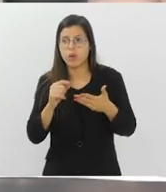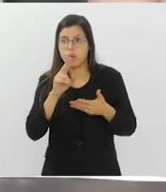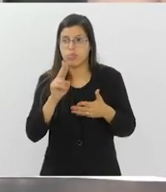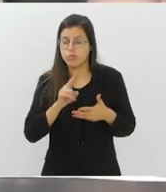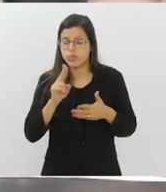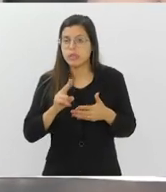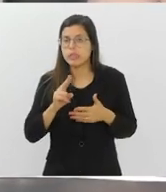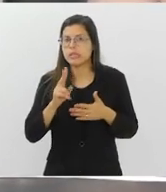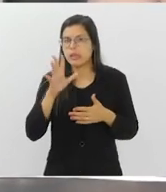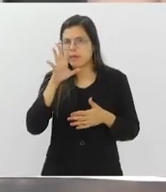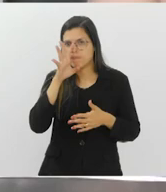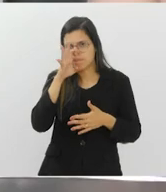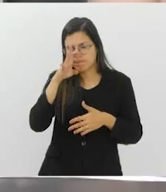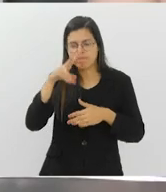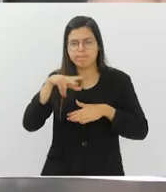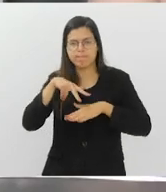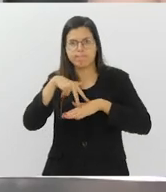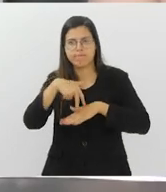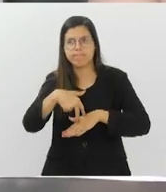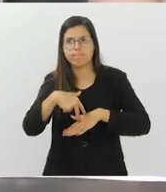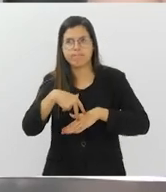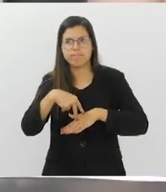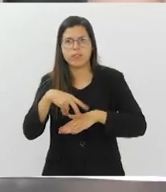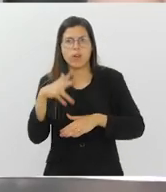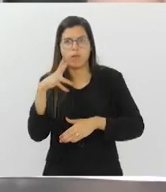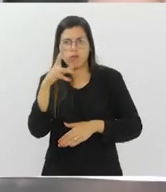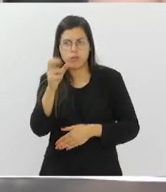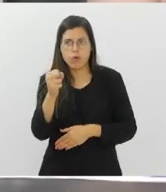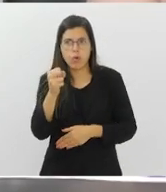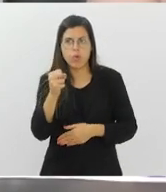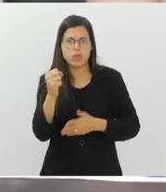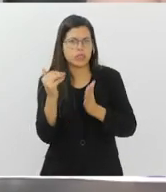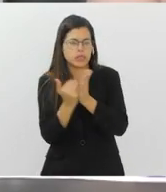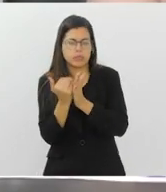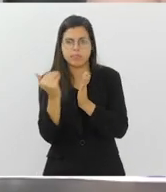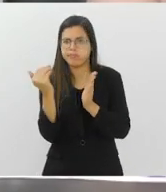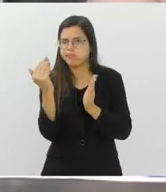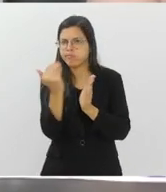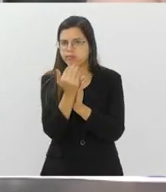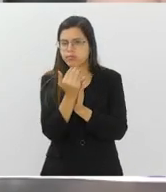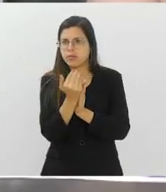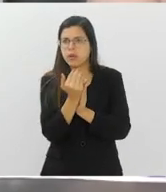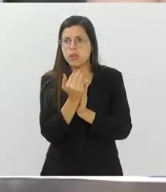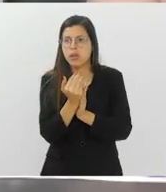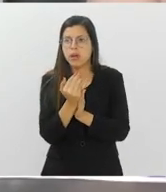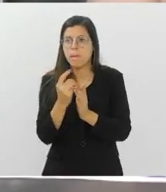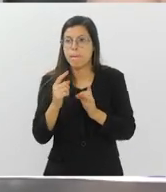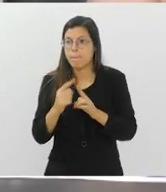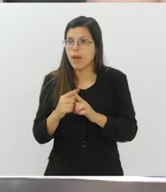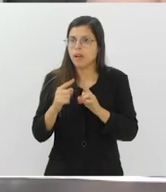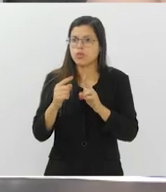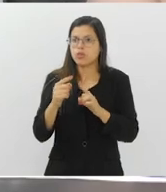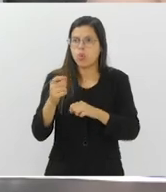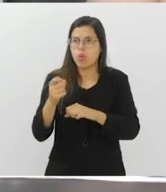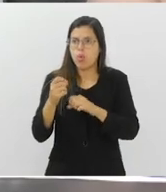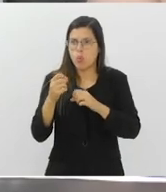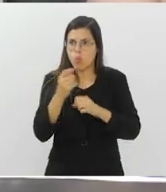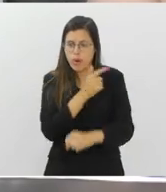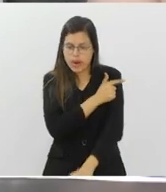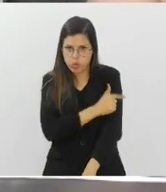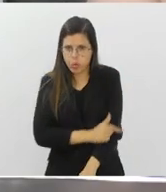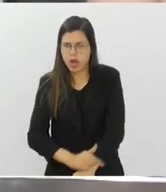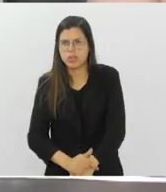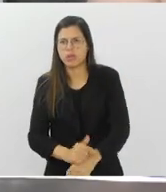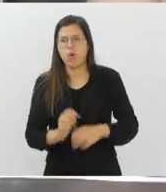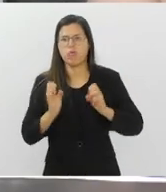firmeza, até o nível máximo, né, que a gente pode ir, mas com toda a educação, com toda a